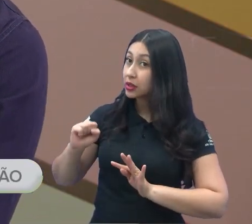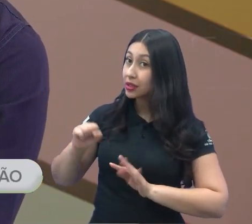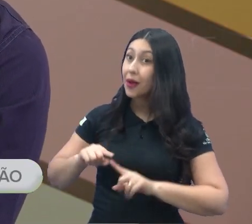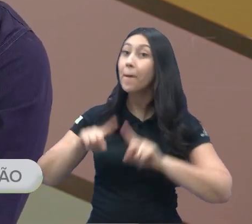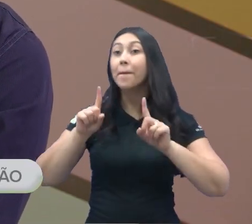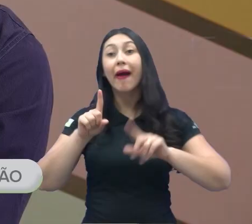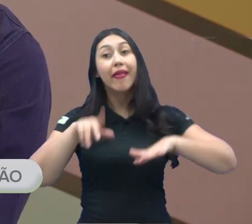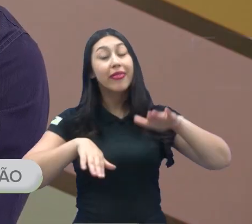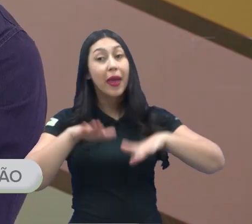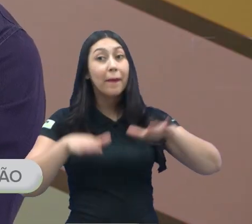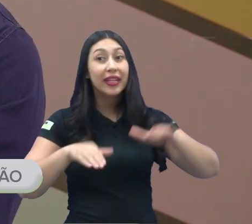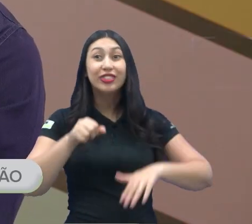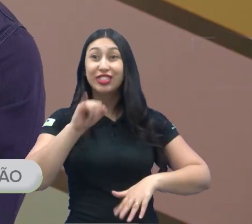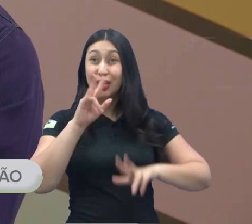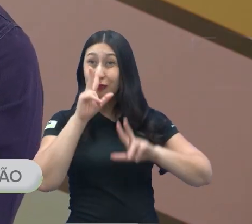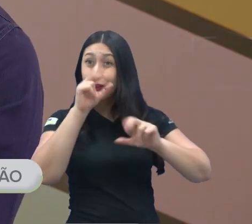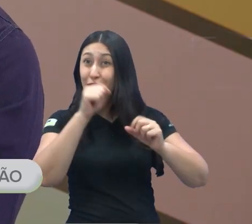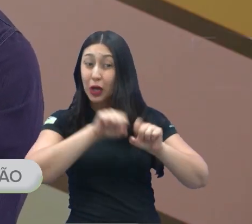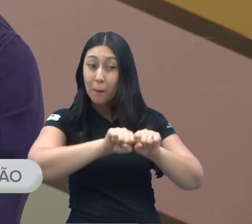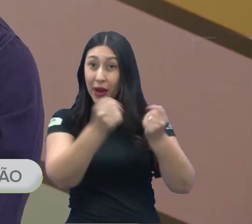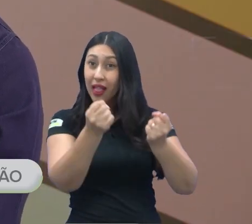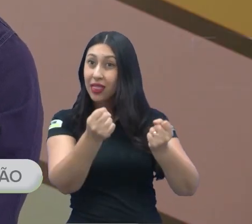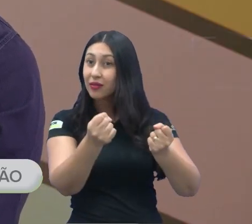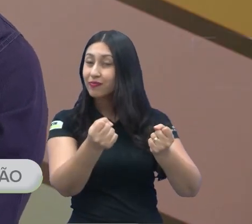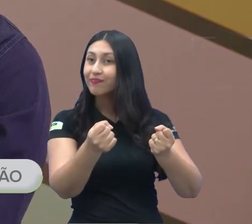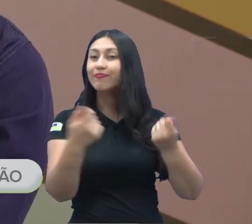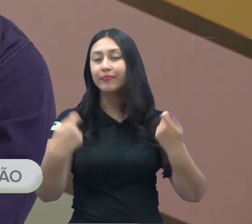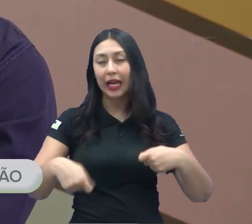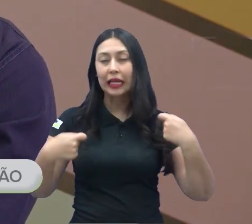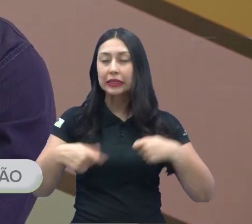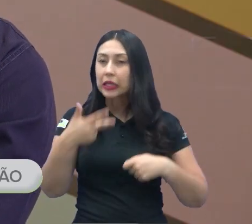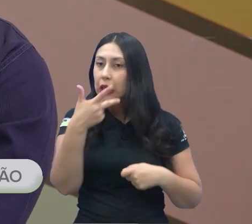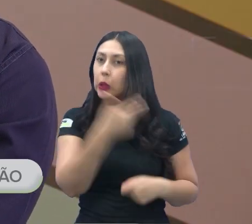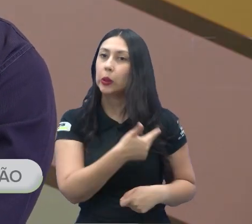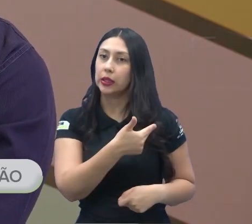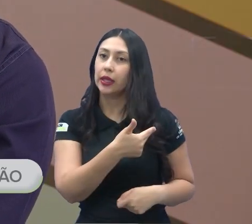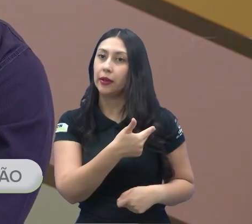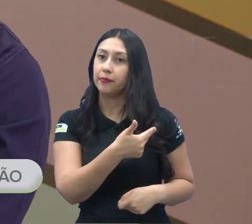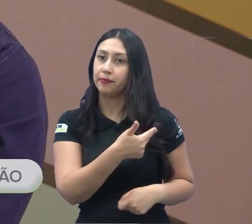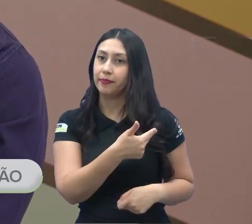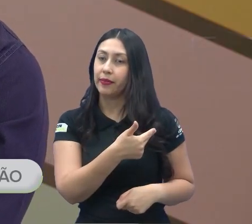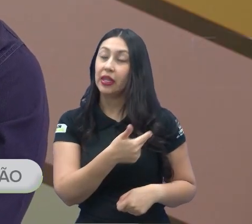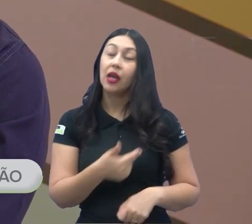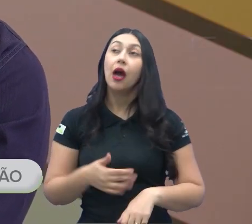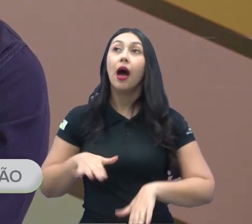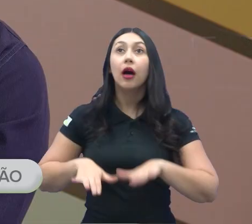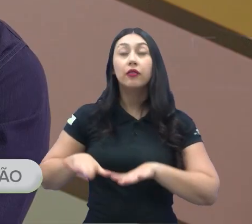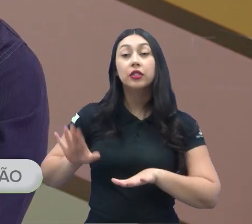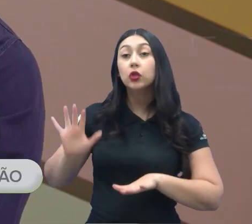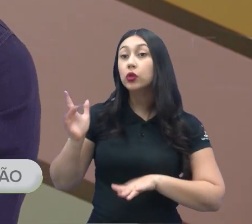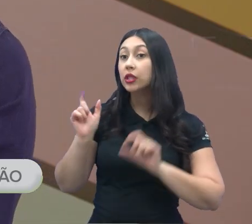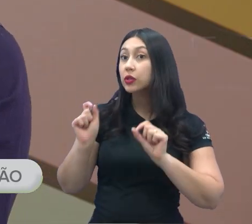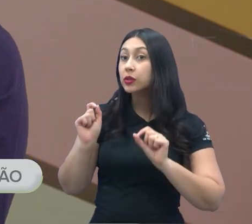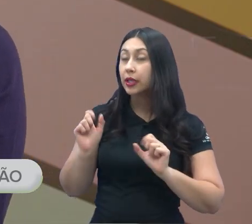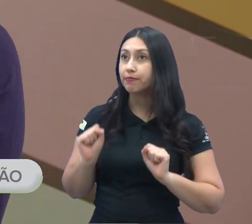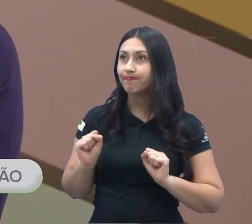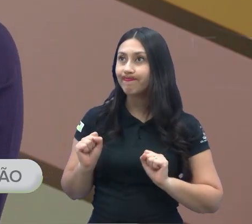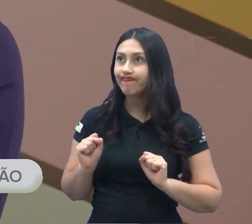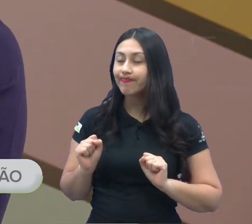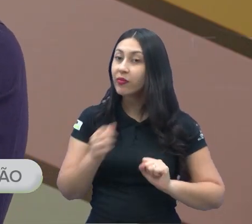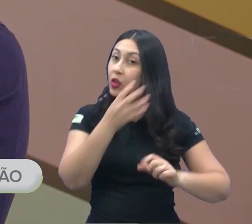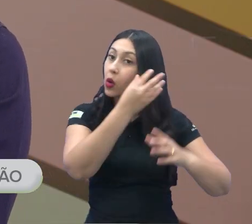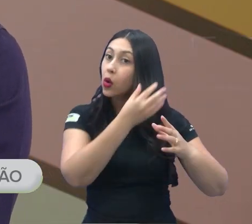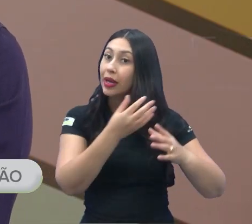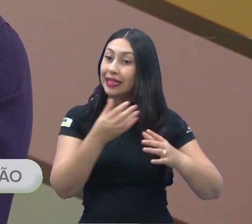esse corte químico, realmente às vezes a tesoura acaba sendo a solução. Isso às vezes também acaba ocorrendo porque assim, o que é o corte químico? Às vezes ele é uma mistura de